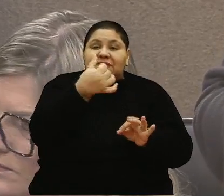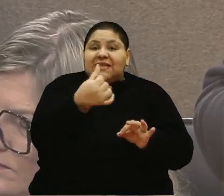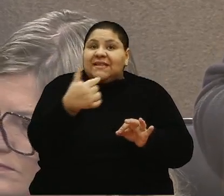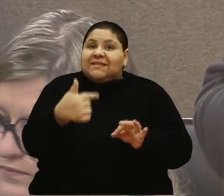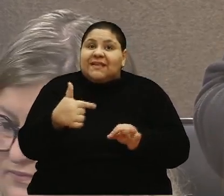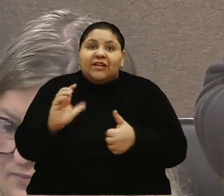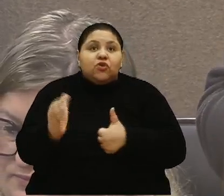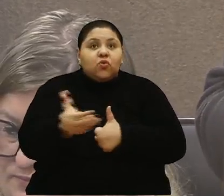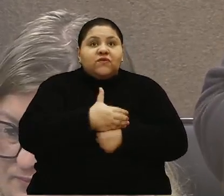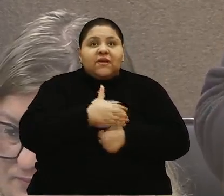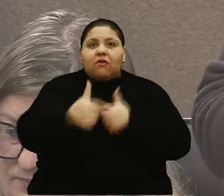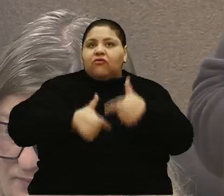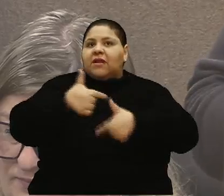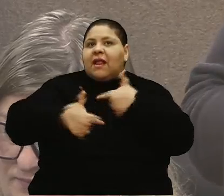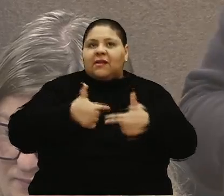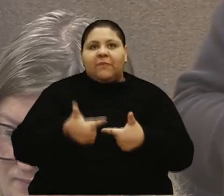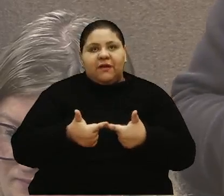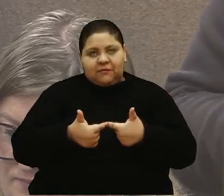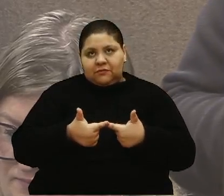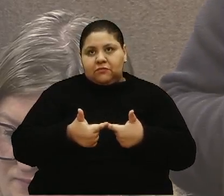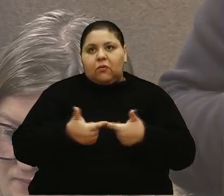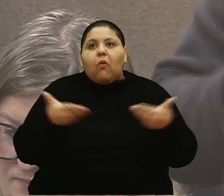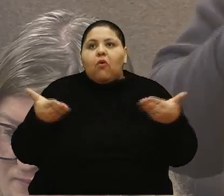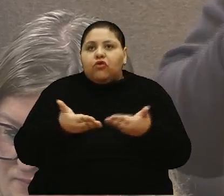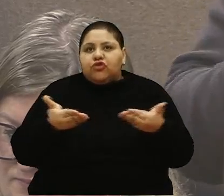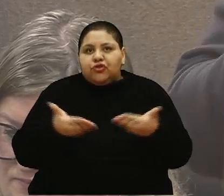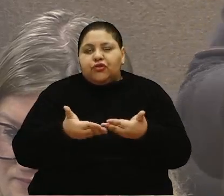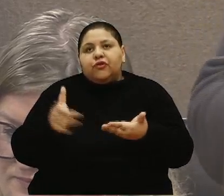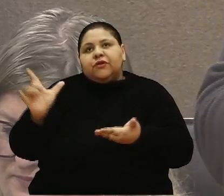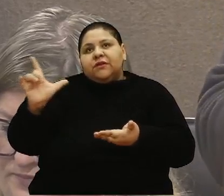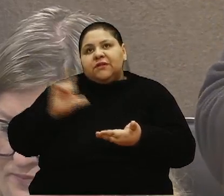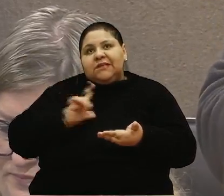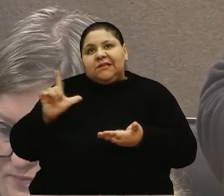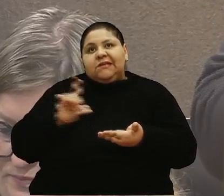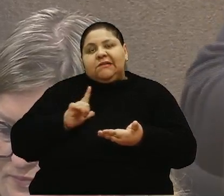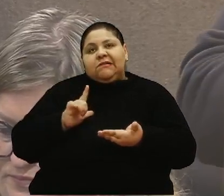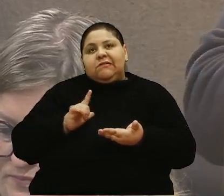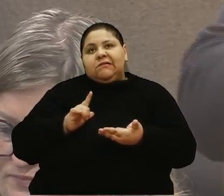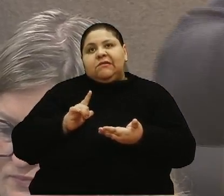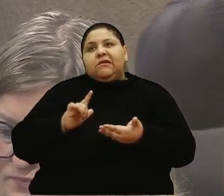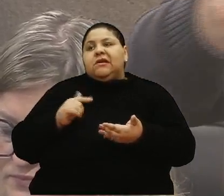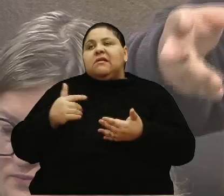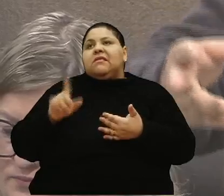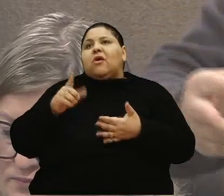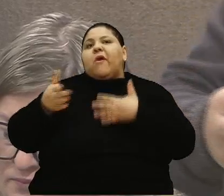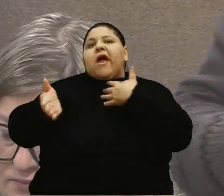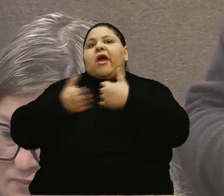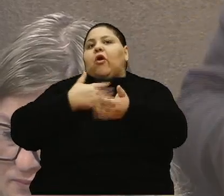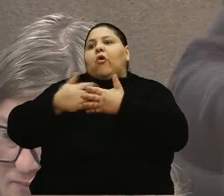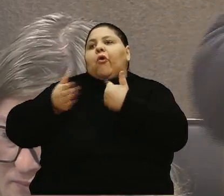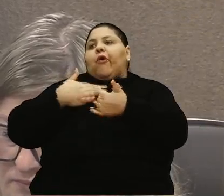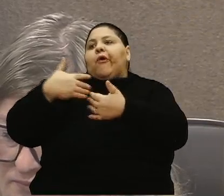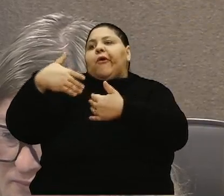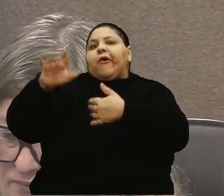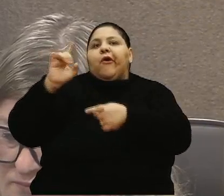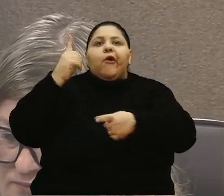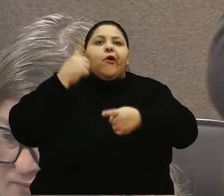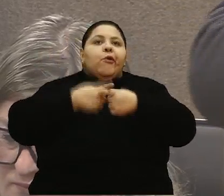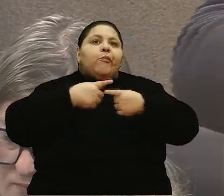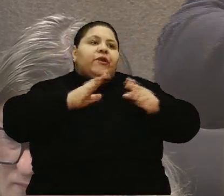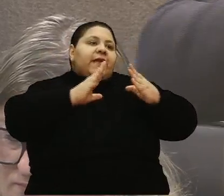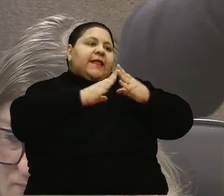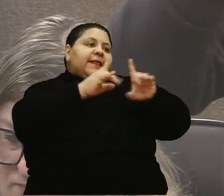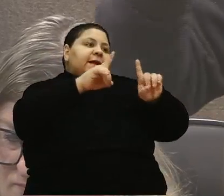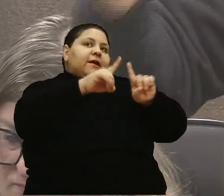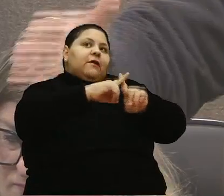né? E aí, hoje, tem um crivo, não é qualquer um que vai ali porque é da igreja,